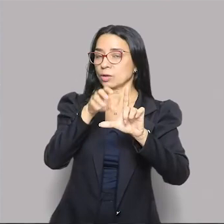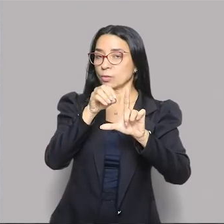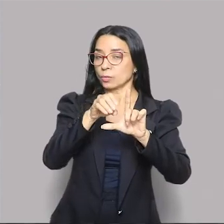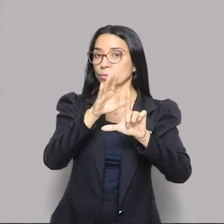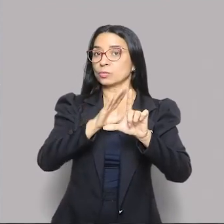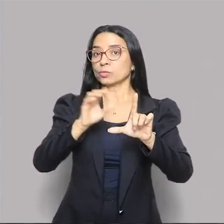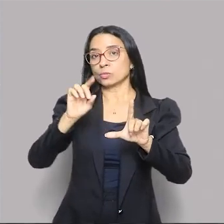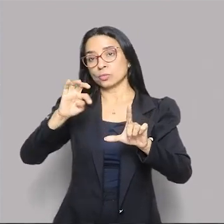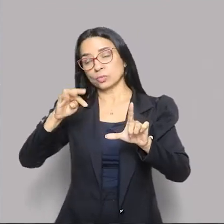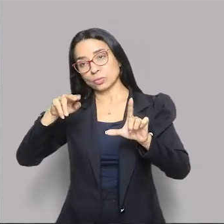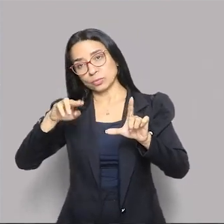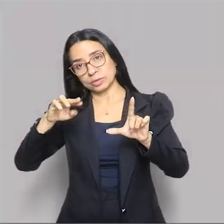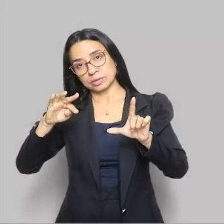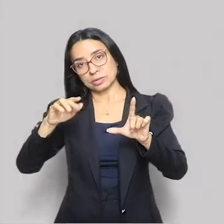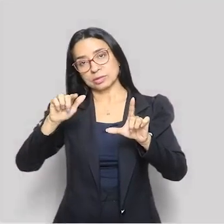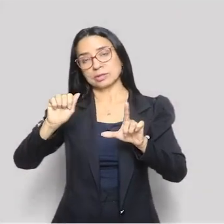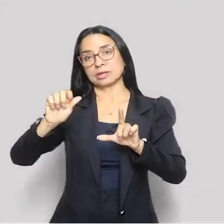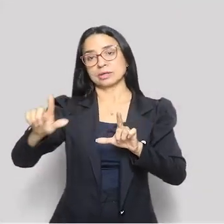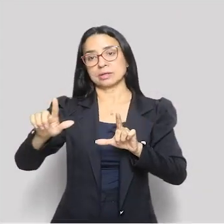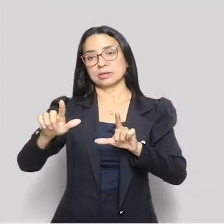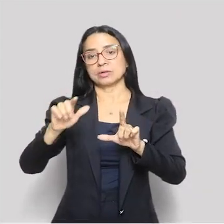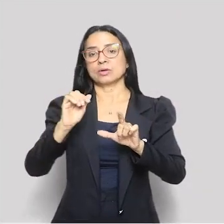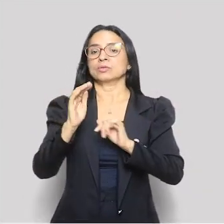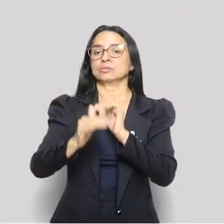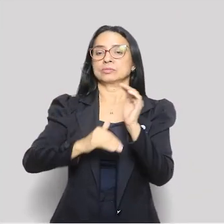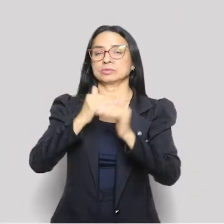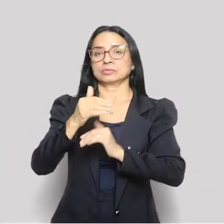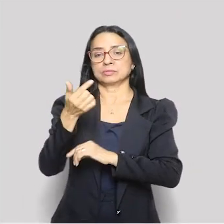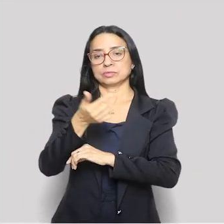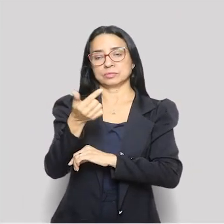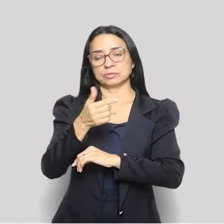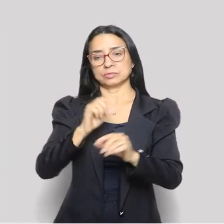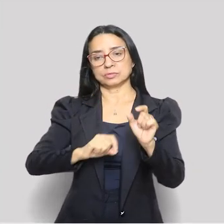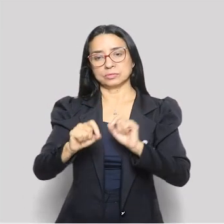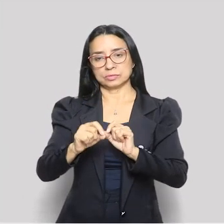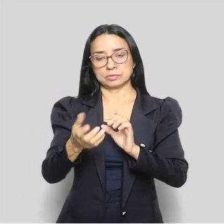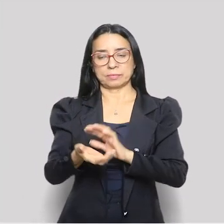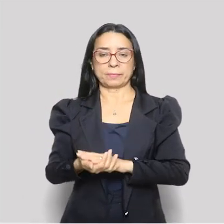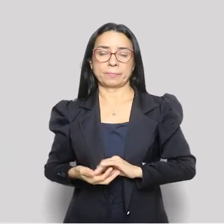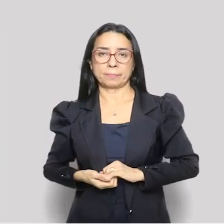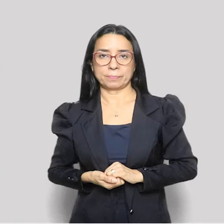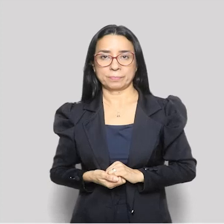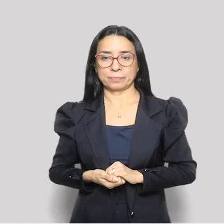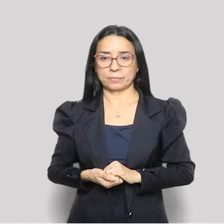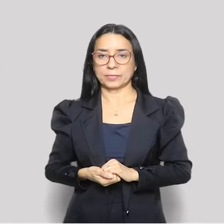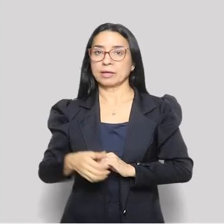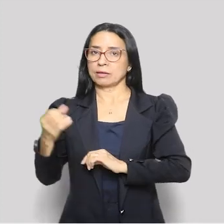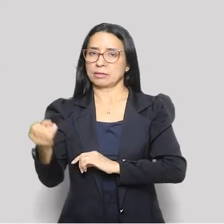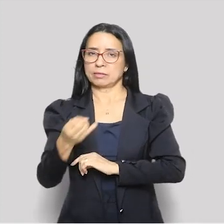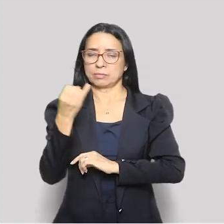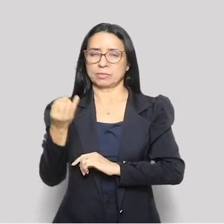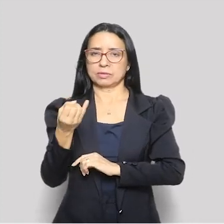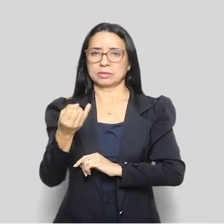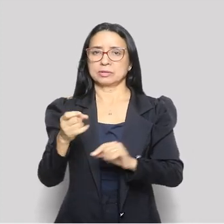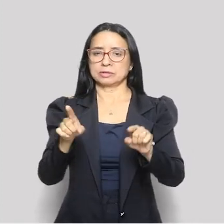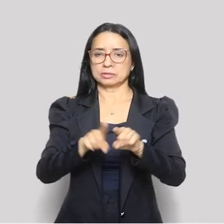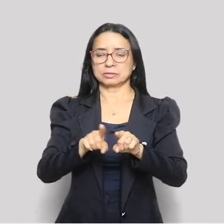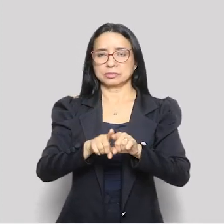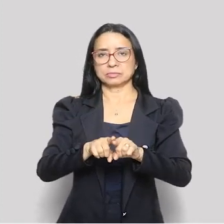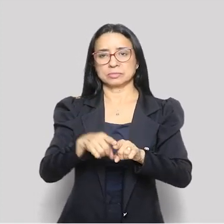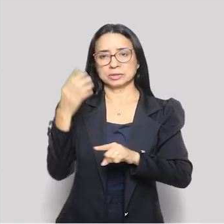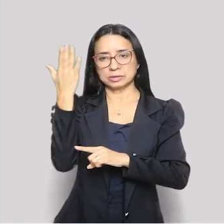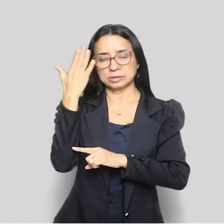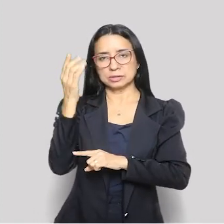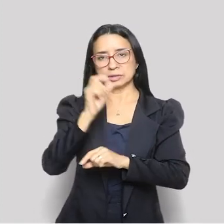Até aqui, nós já aprendemos sobre a introdução, o desenvolvimento 1 e é super importante que a gente também entenda